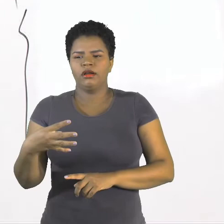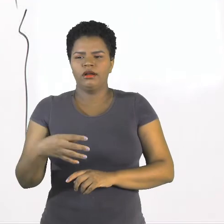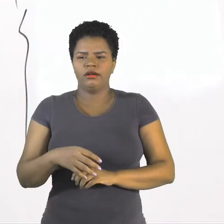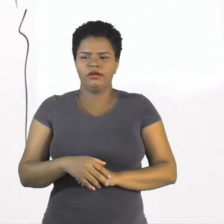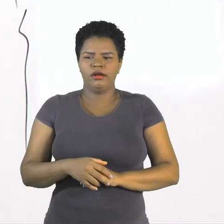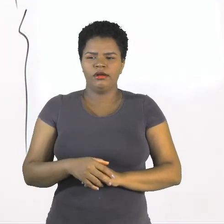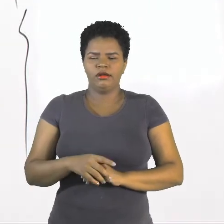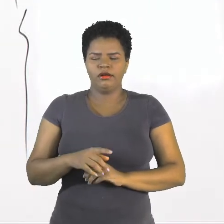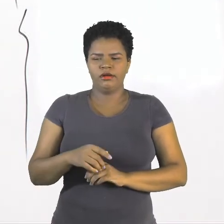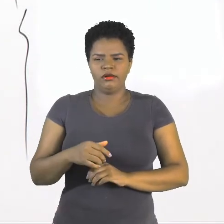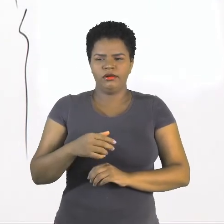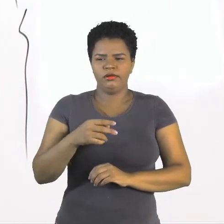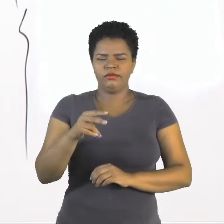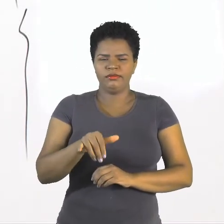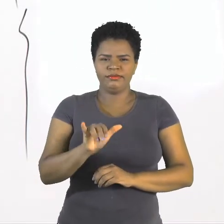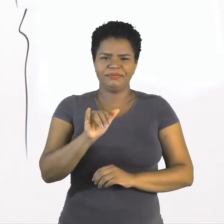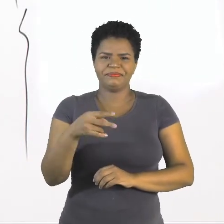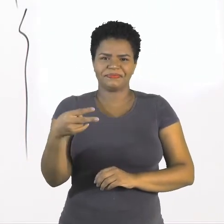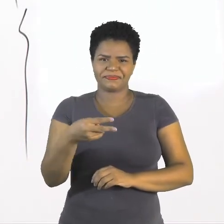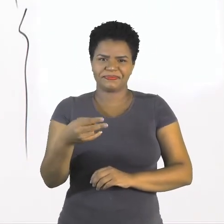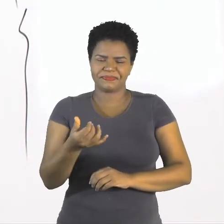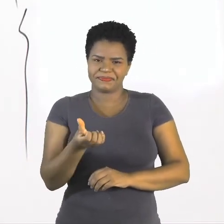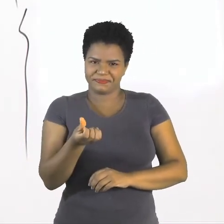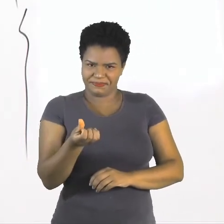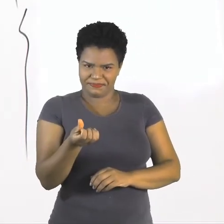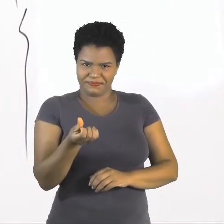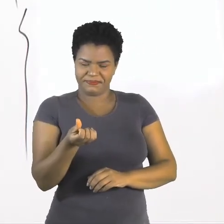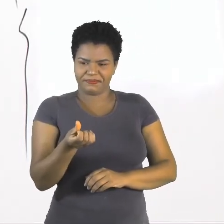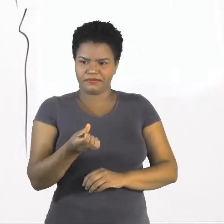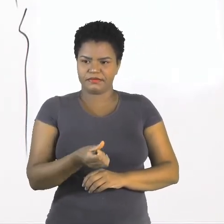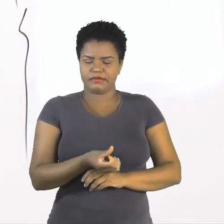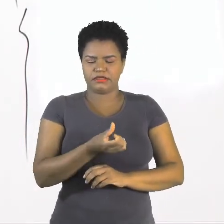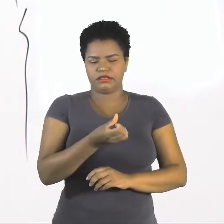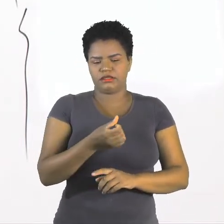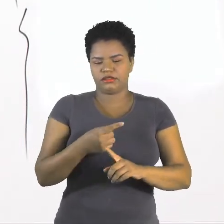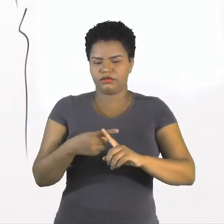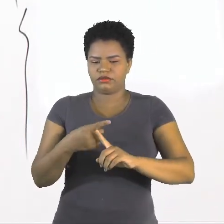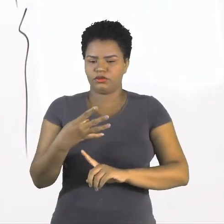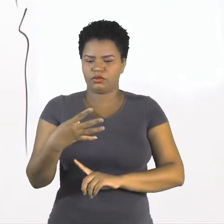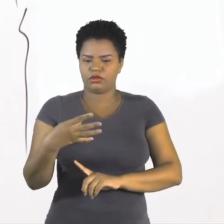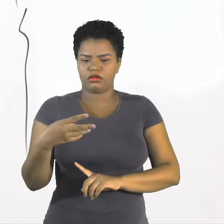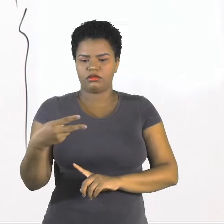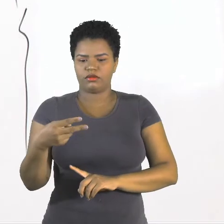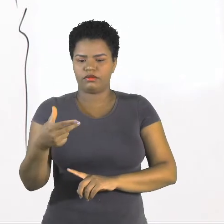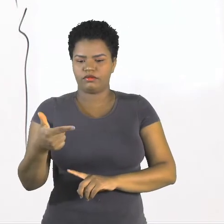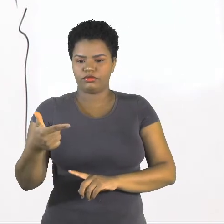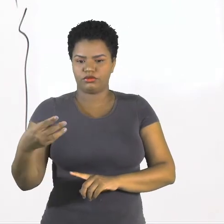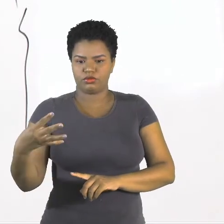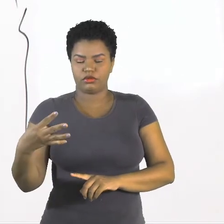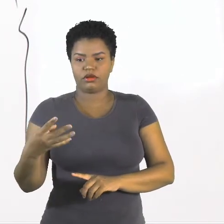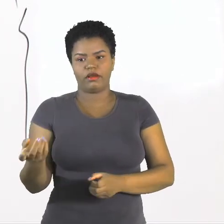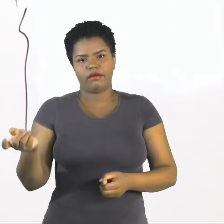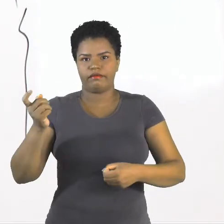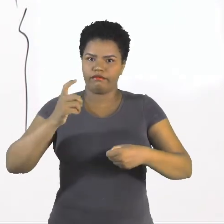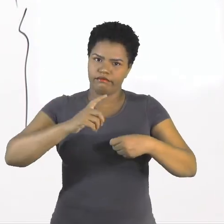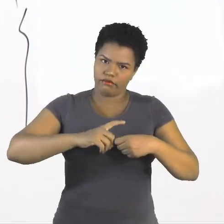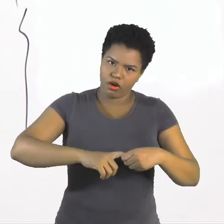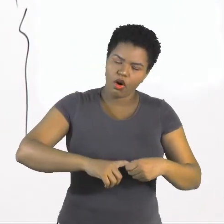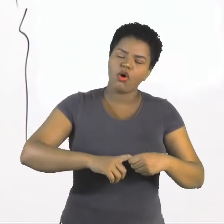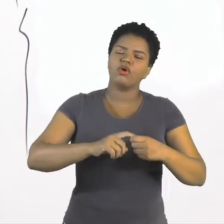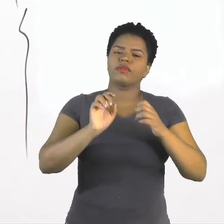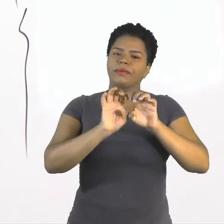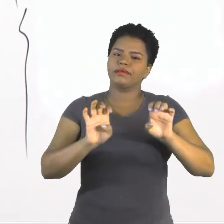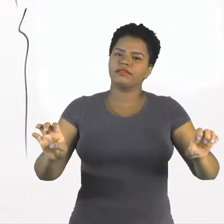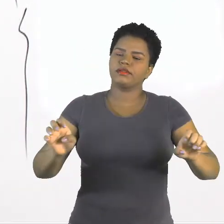a 6. Por quê? Porque 6 vezes 4 dá 24. Volto para a minha equação e encontro o valor do